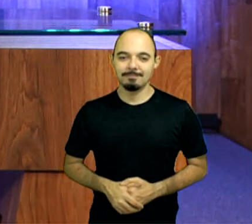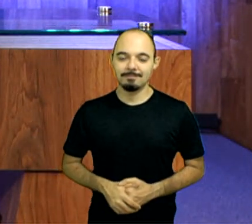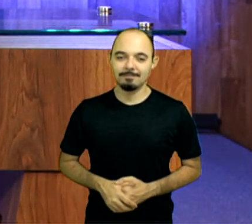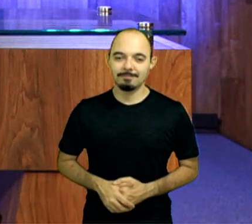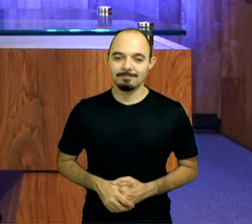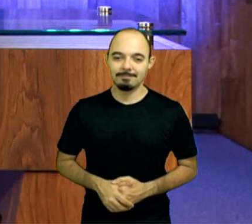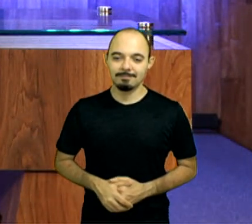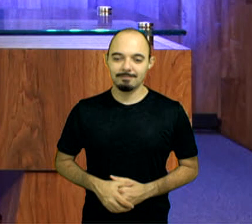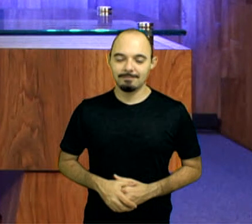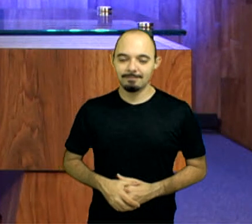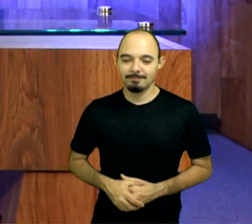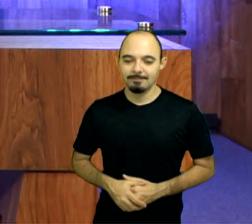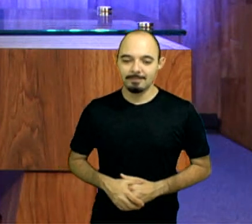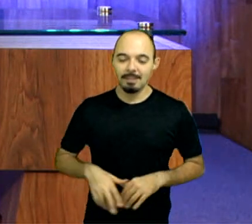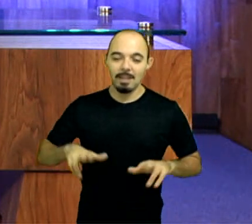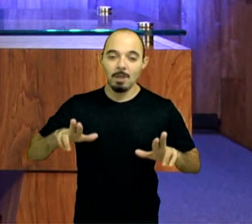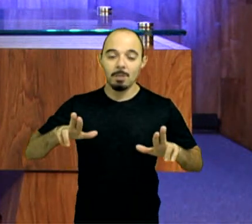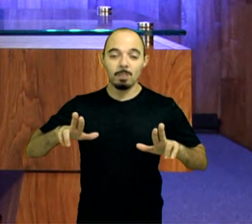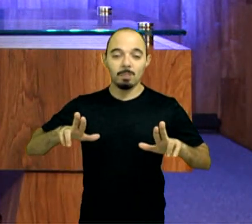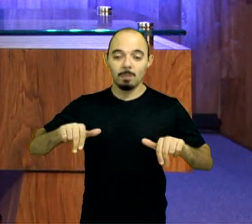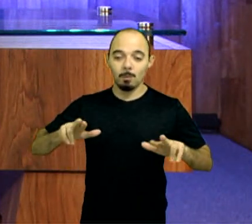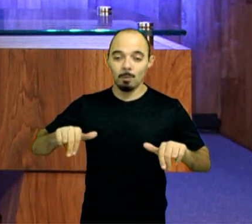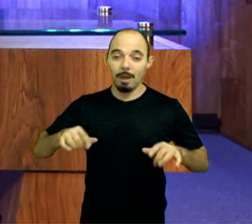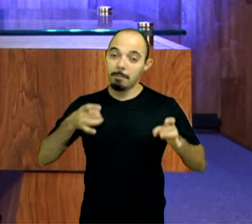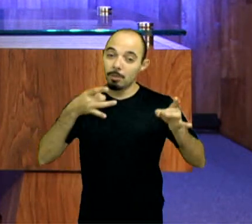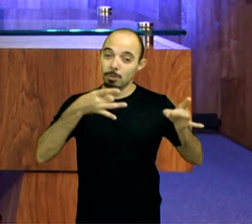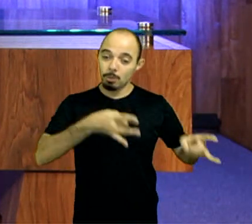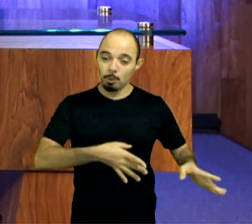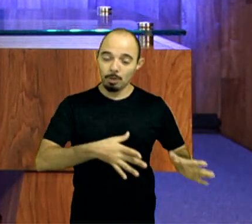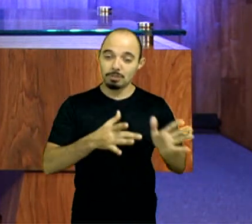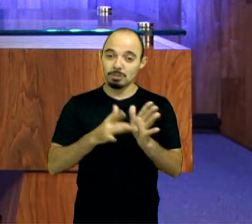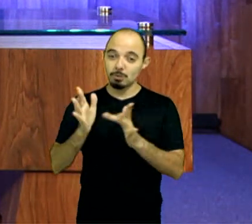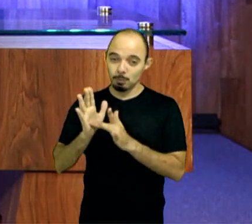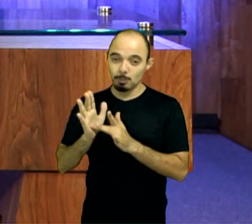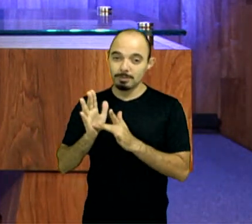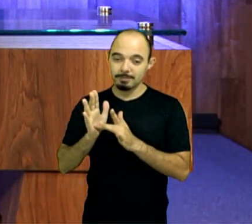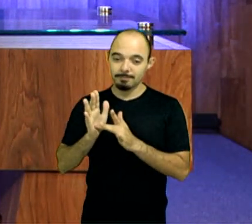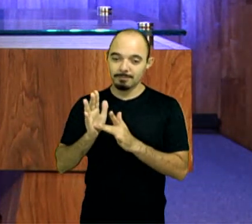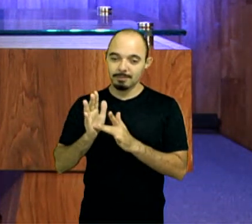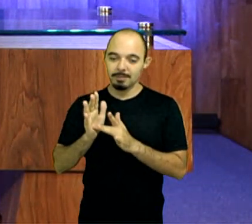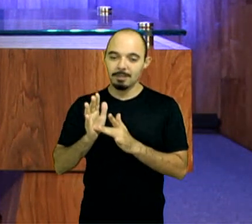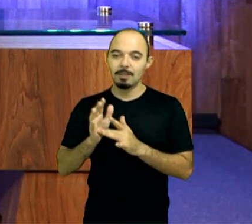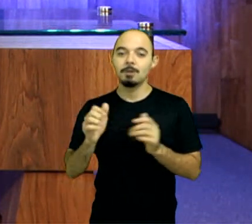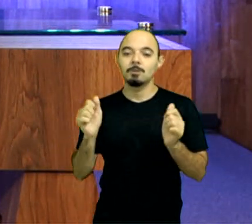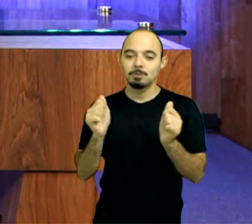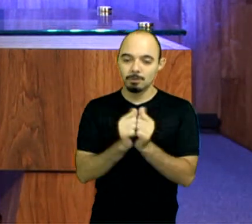Nunca deixe Jesus fora do seu barco. Você vai precisar dele, hein?